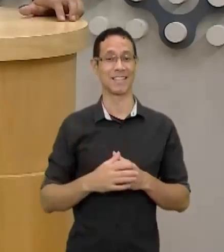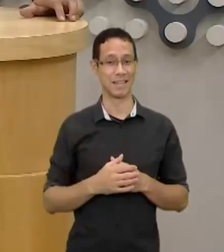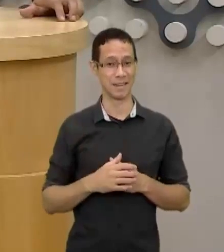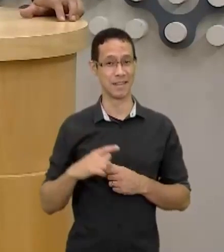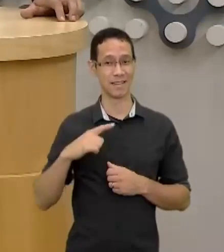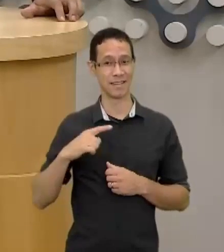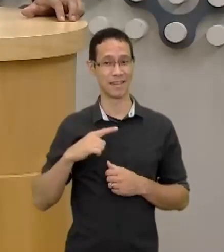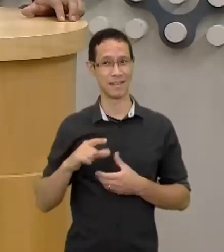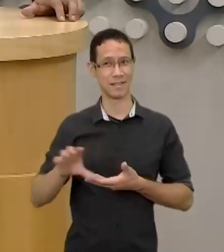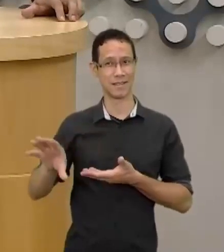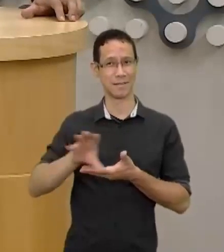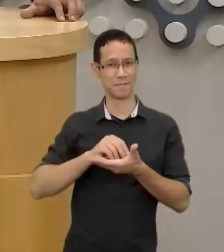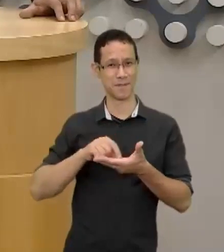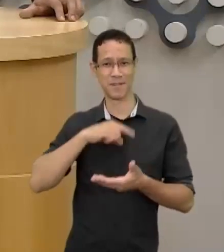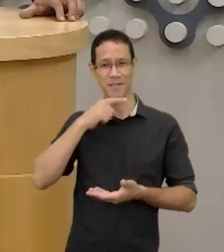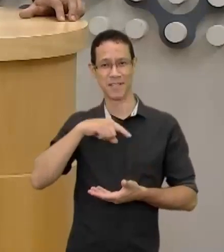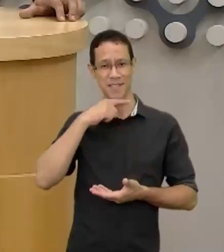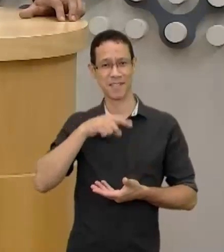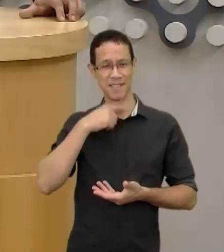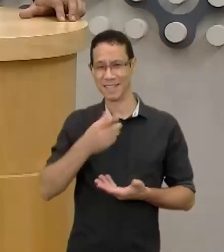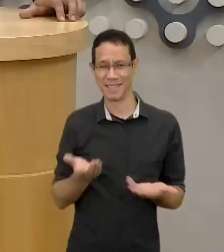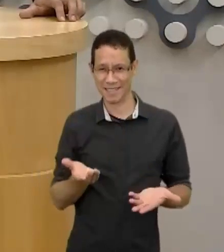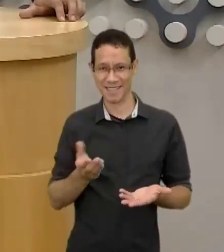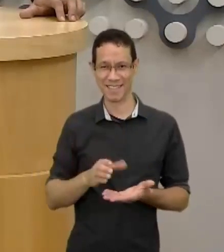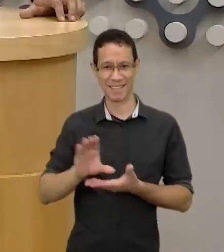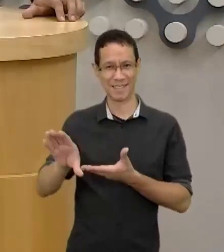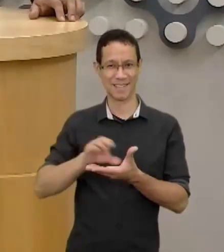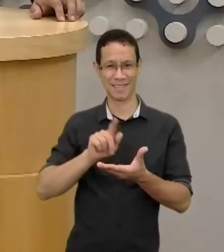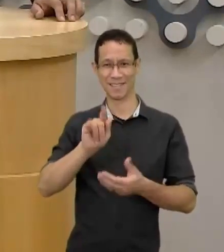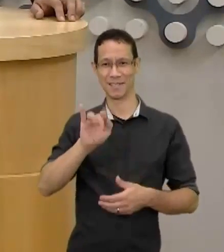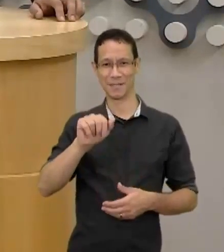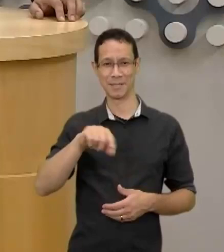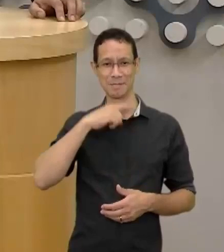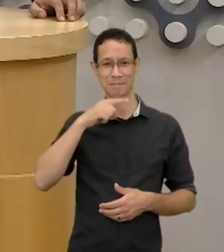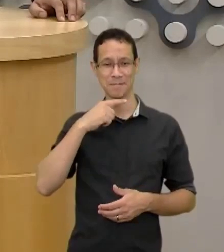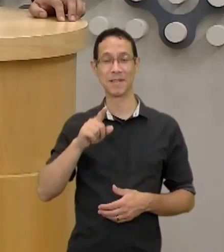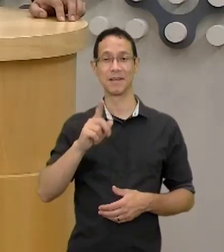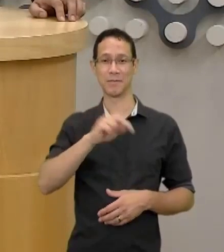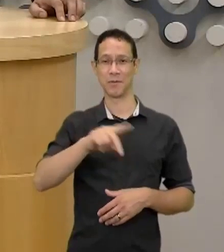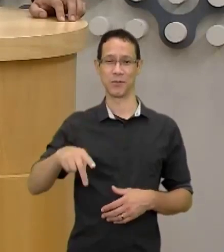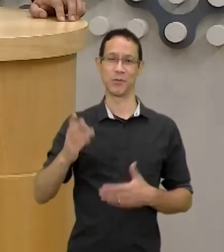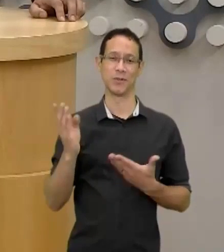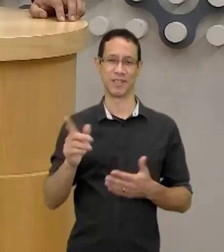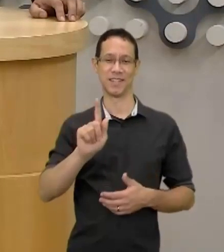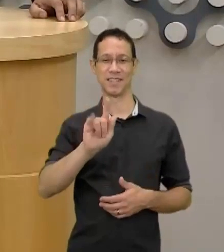por essa imitação. Conservação do movimento, professor Giba. Professor Giba,